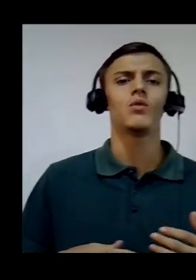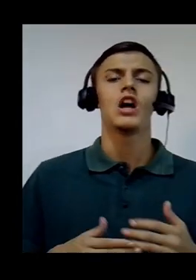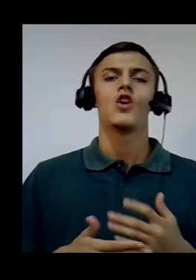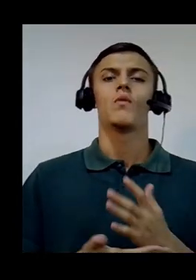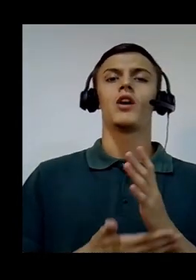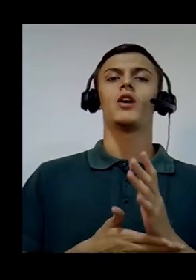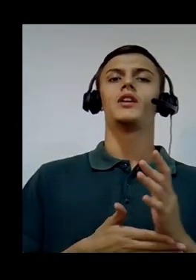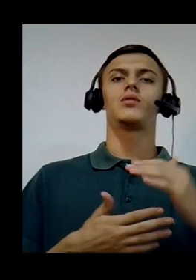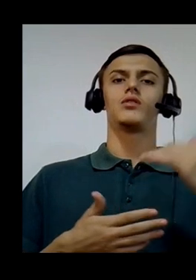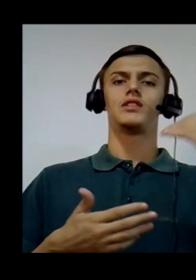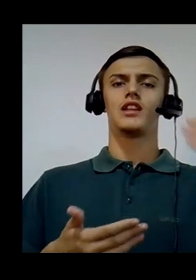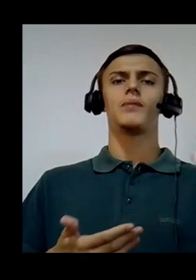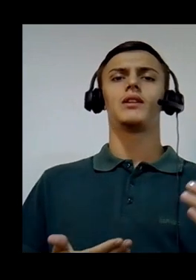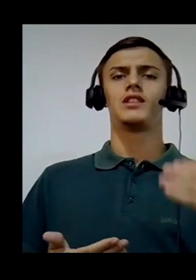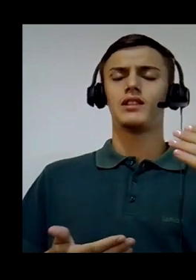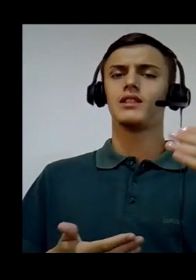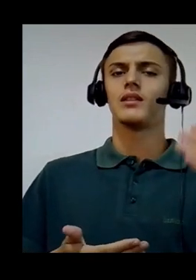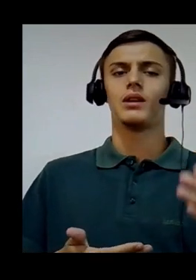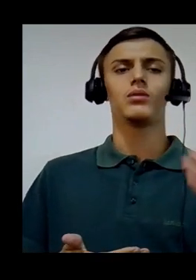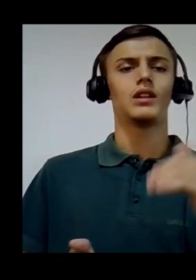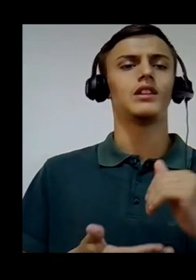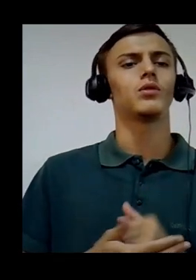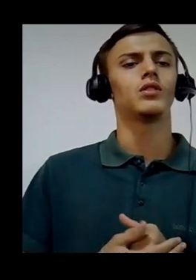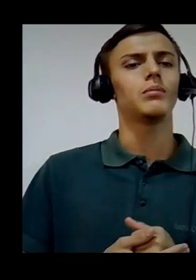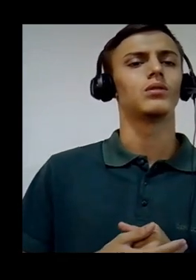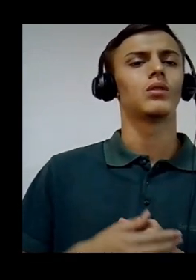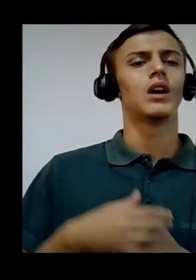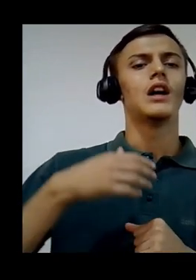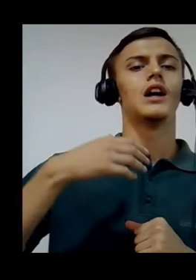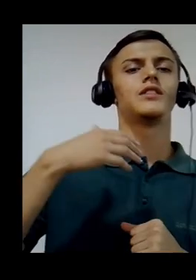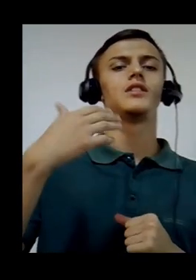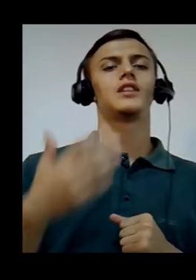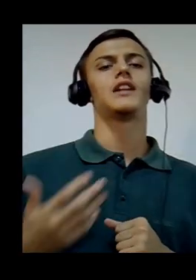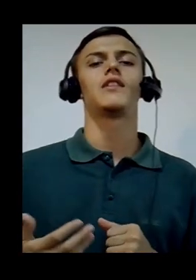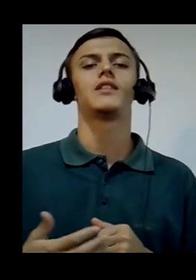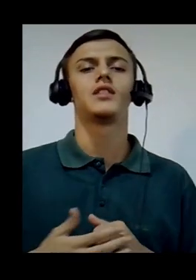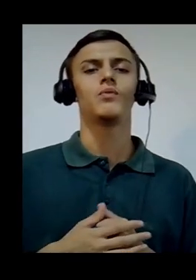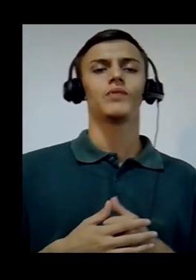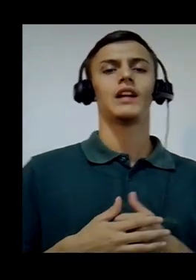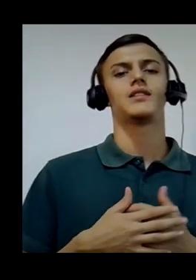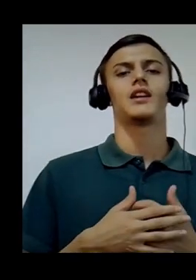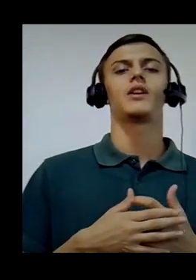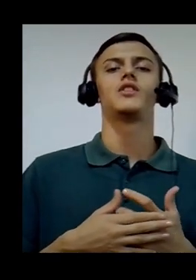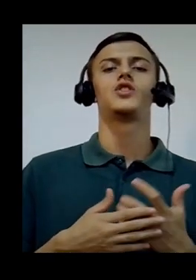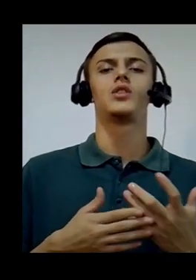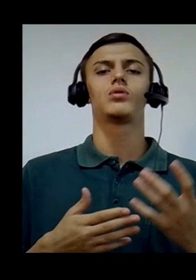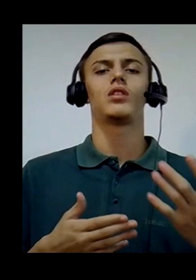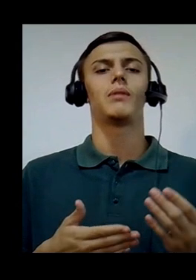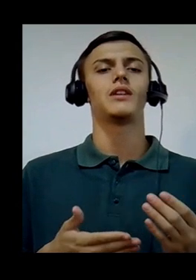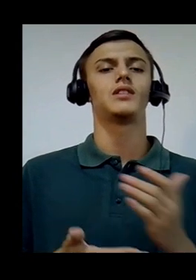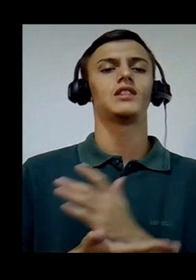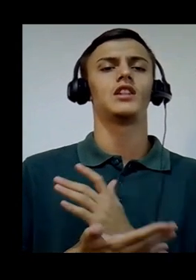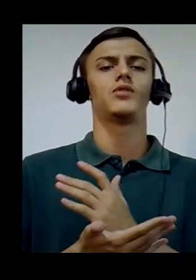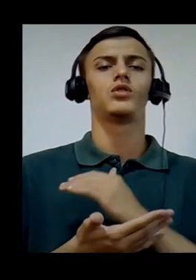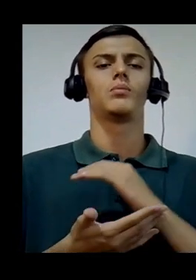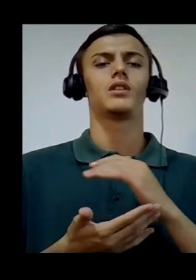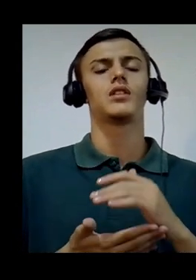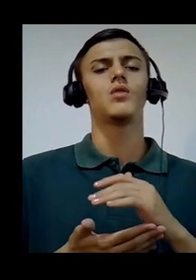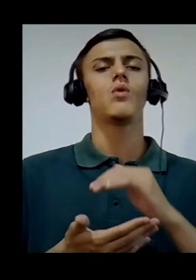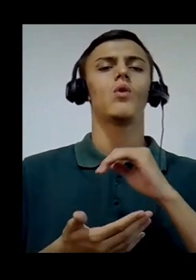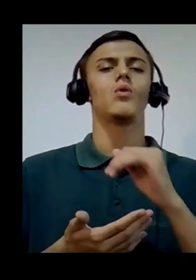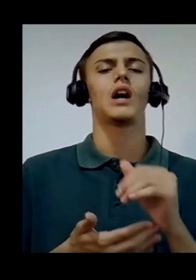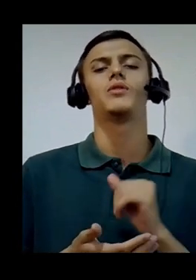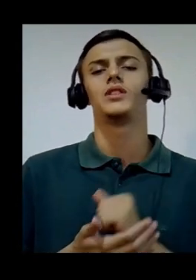com escavação, o maior risco é o deslizamento e desmoronamento. Antes de iniciar a escavação, é necessário garantir que o solo abaixo esteja livre